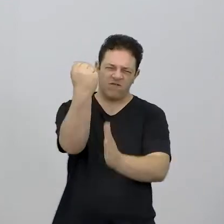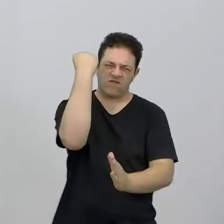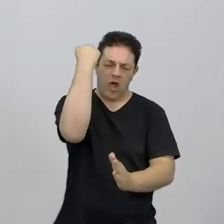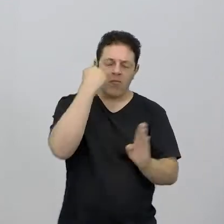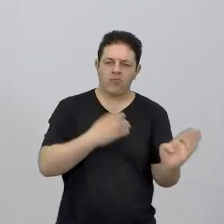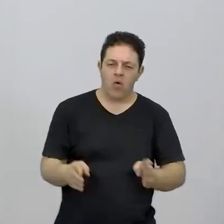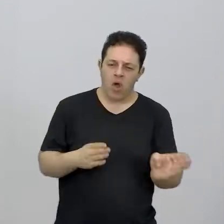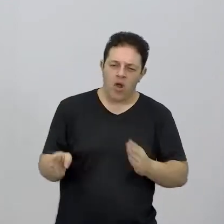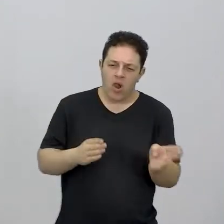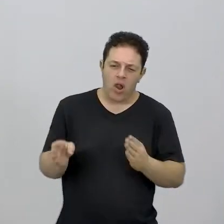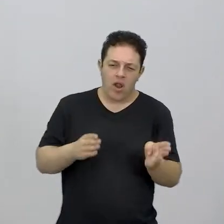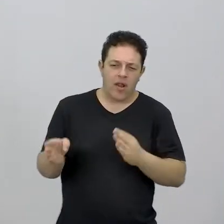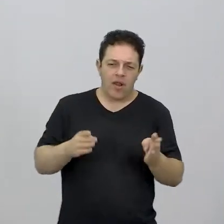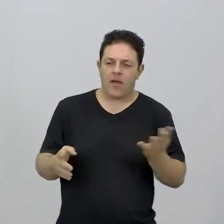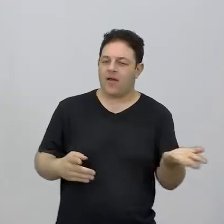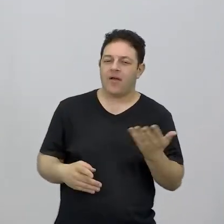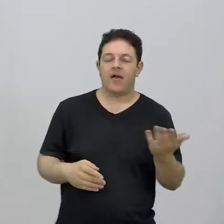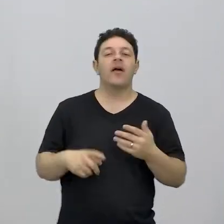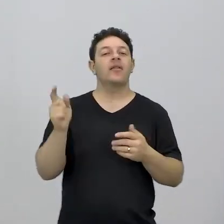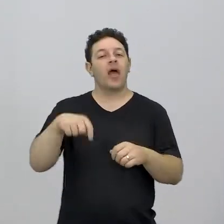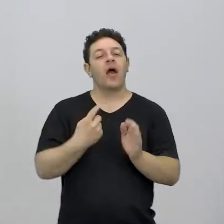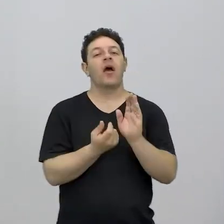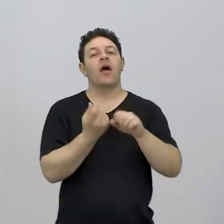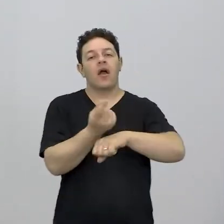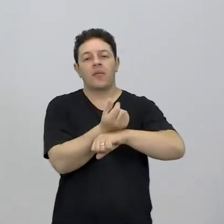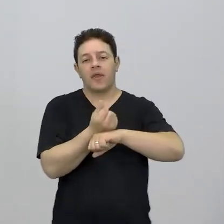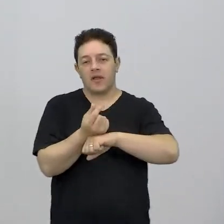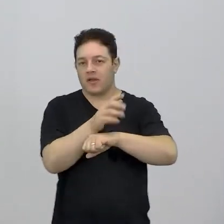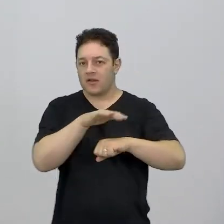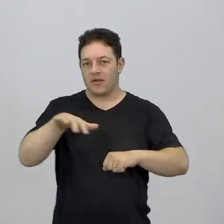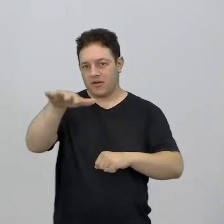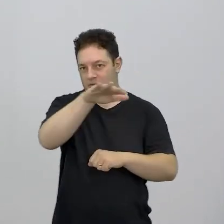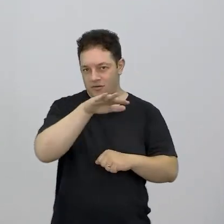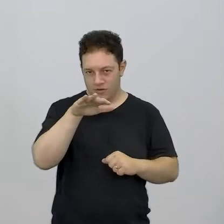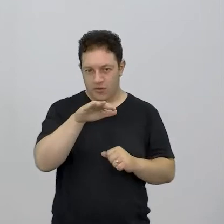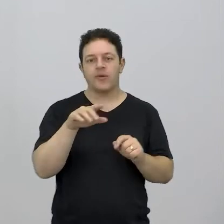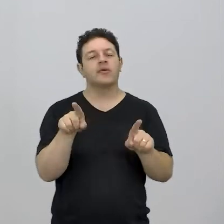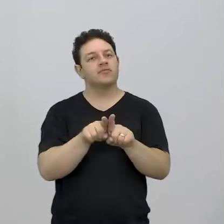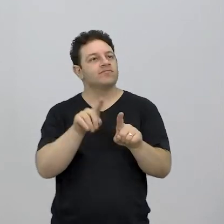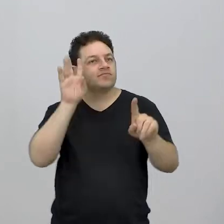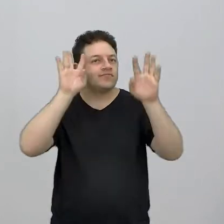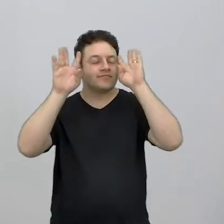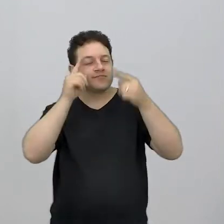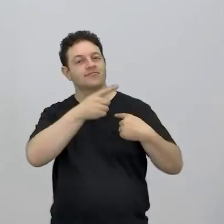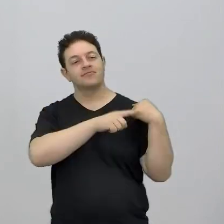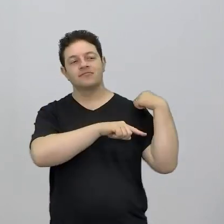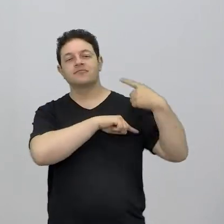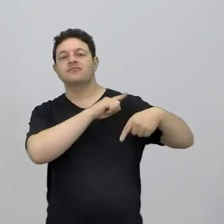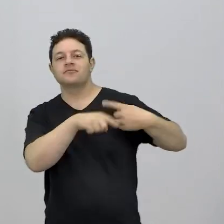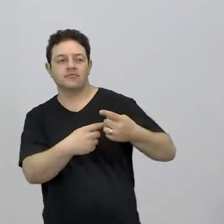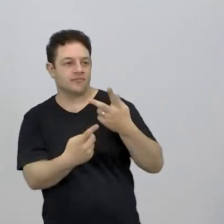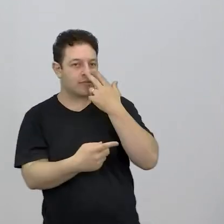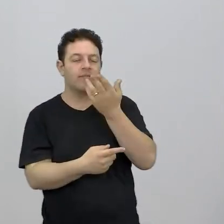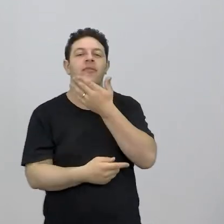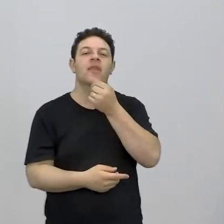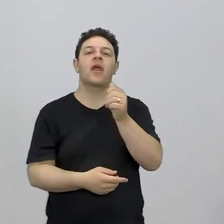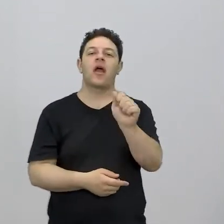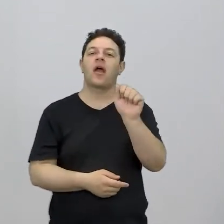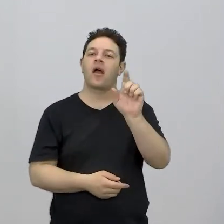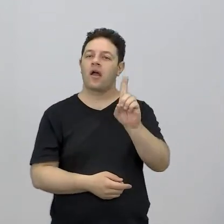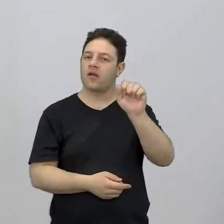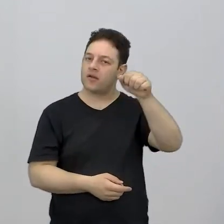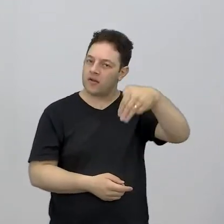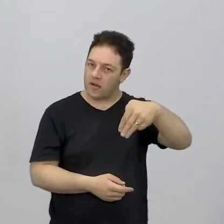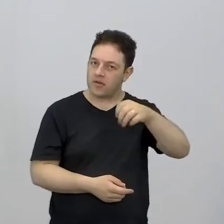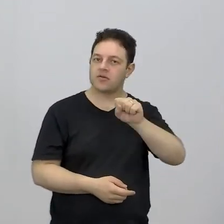a produção no capitalismo, né, uma herança também desses pensadores como Adam Smith, que escreveu A